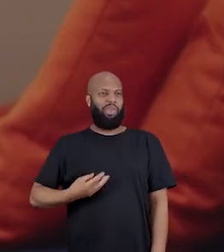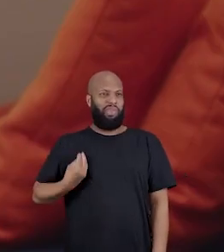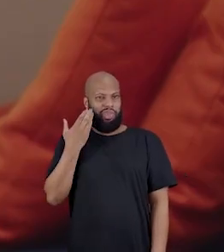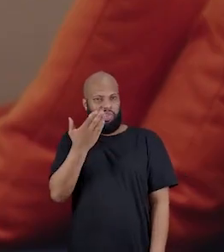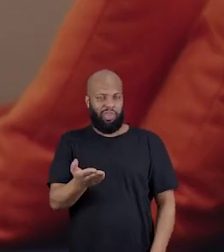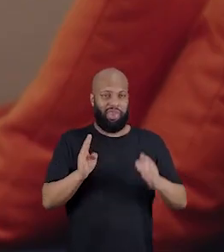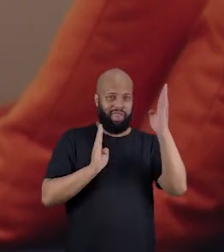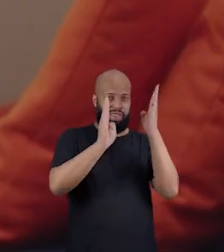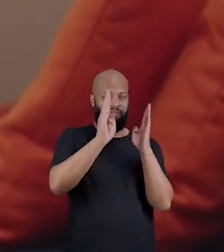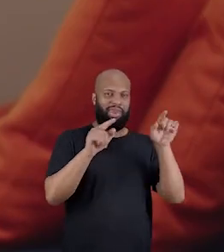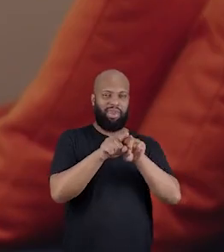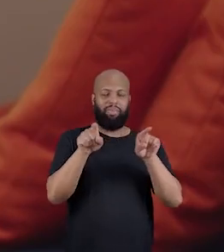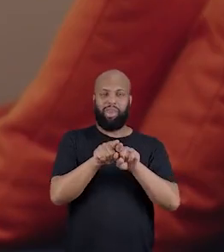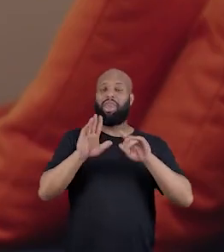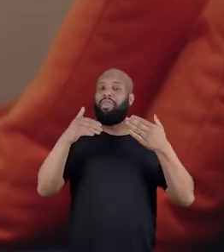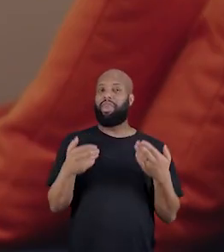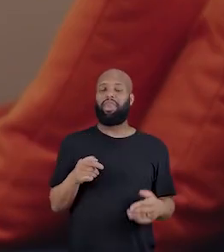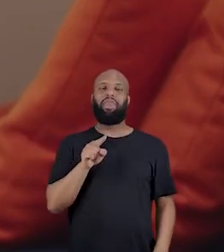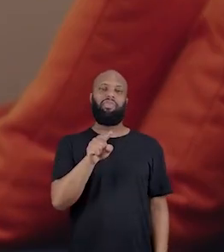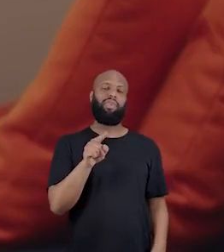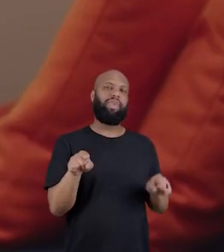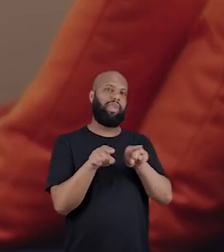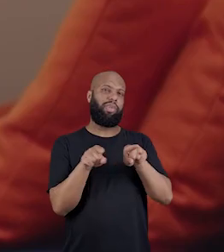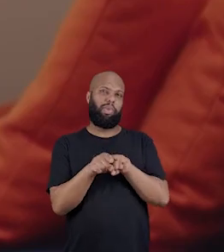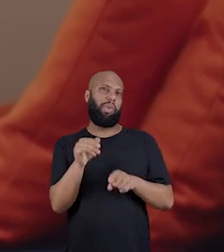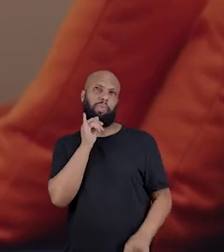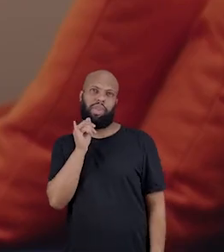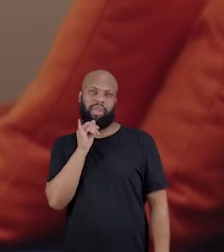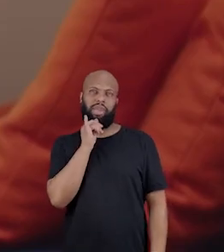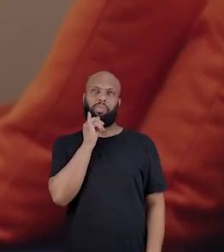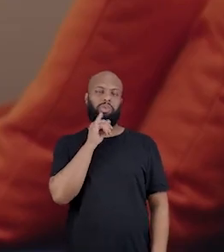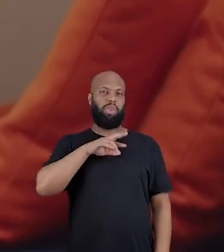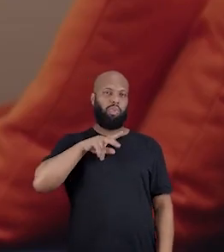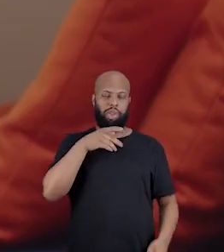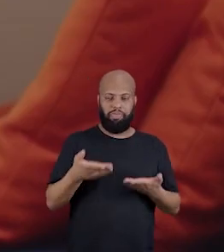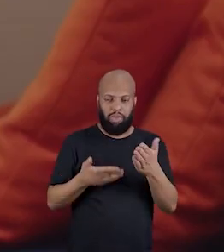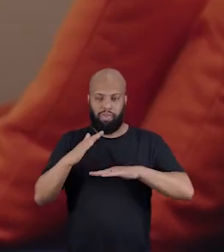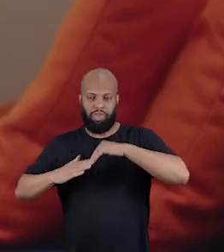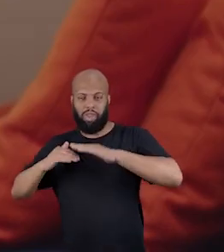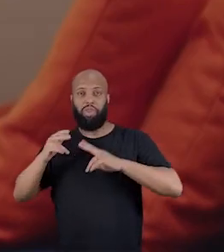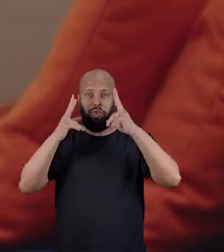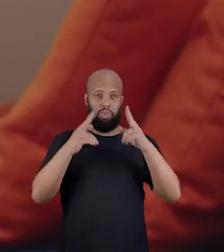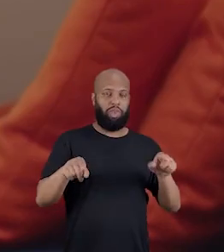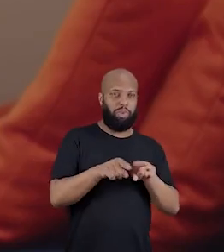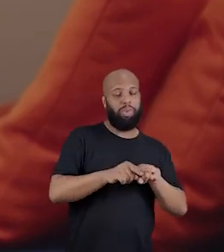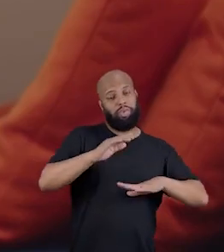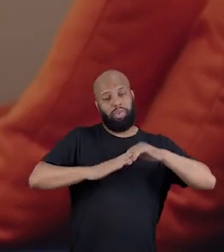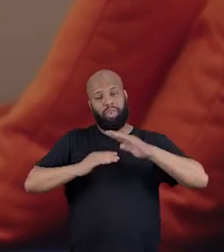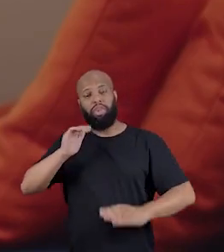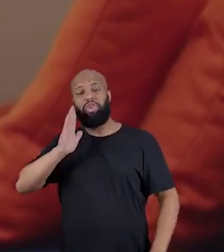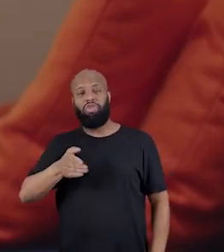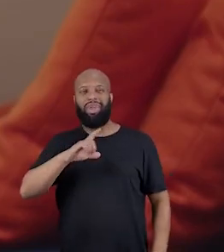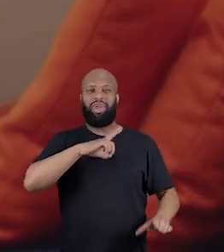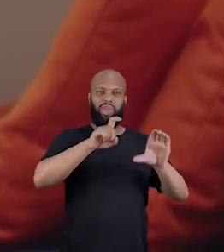falei, nossa, eu tô nessa fase. E você não lida com esse profissional que está nessa fase, da mesma maneira